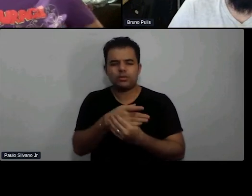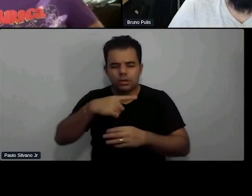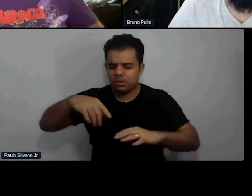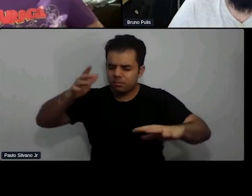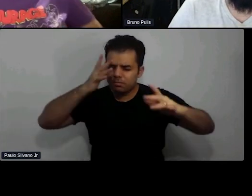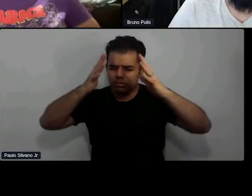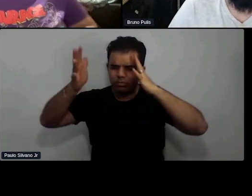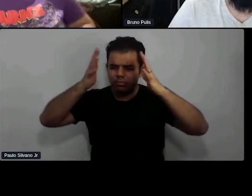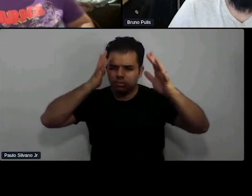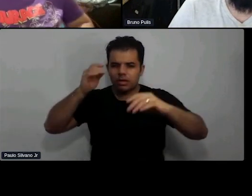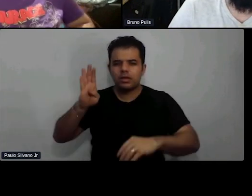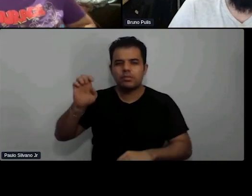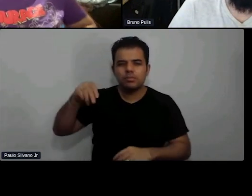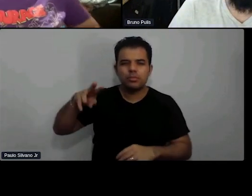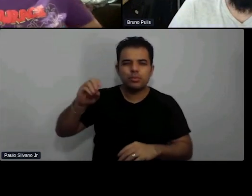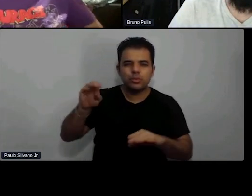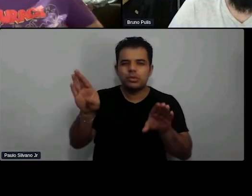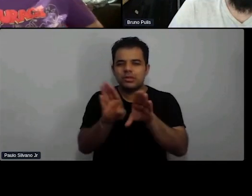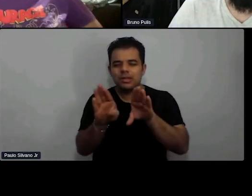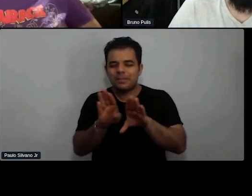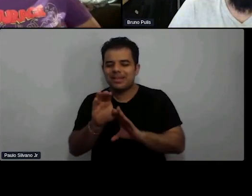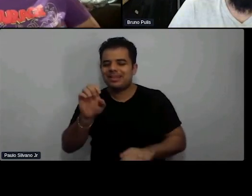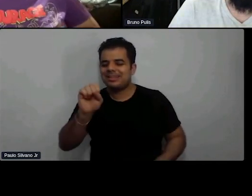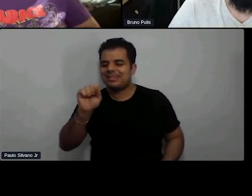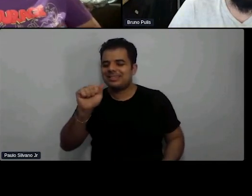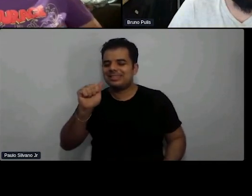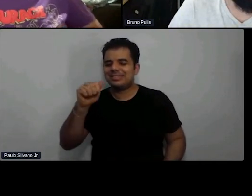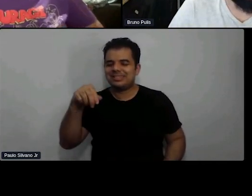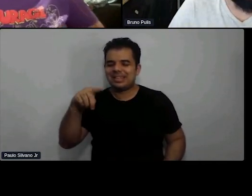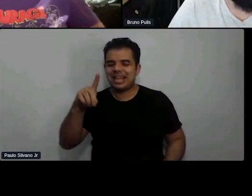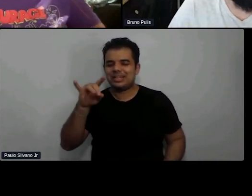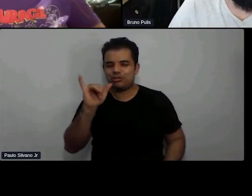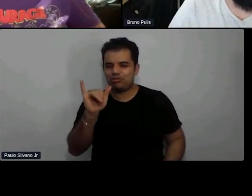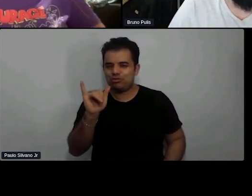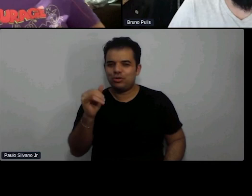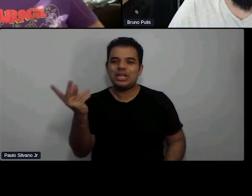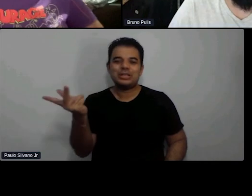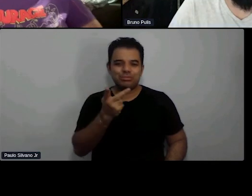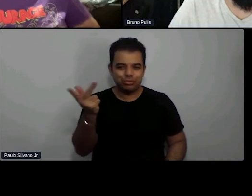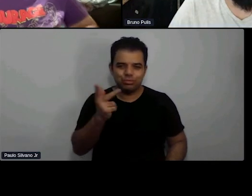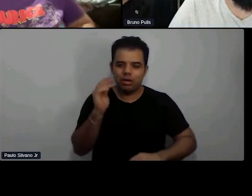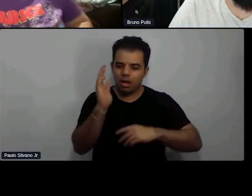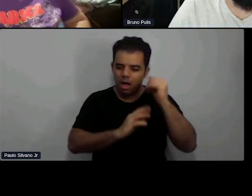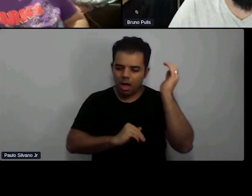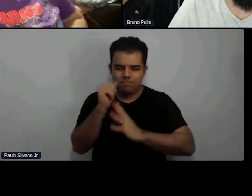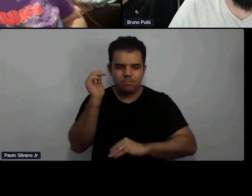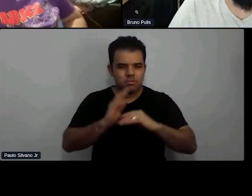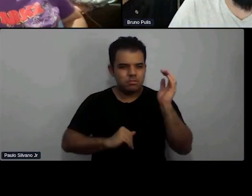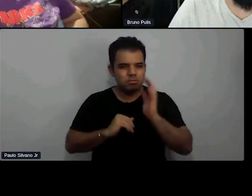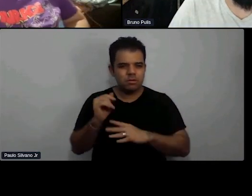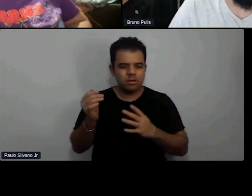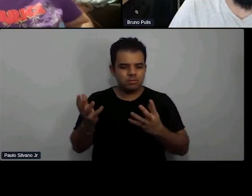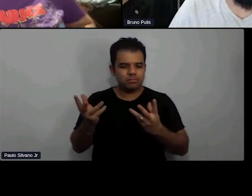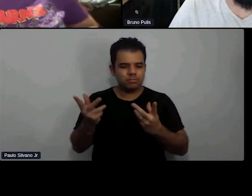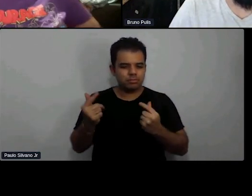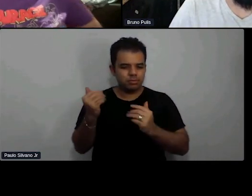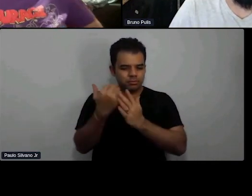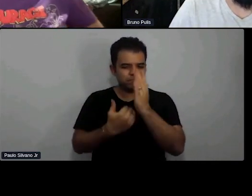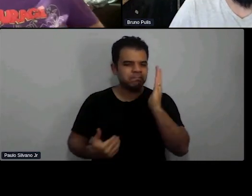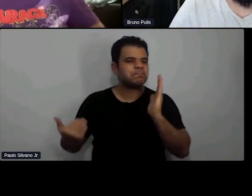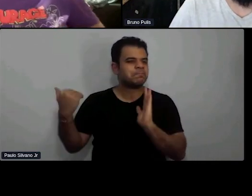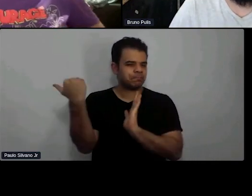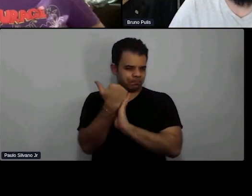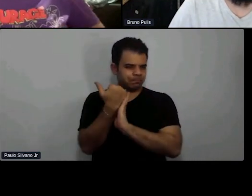O Bruno e a Sandy, como sempre, com uma habilidade quanto mais, né? São